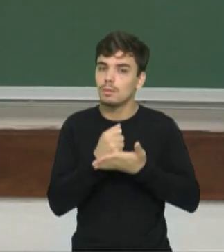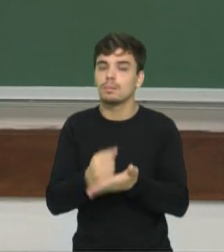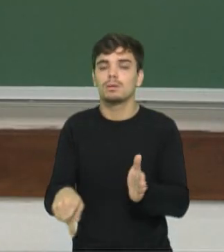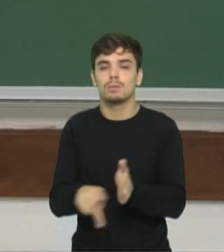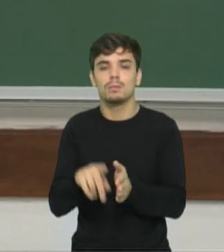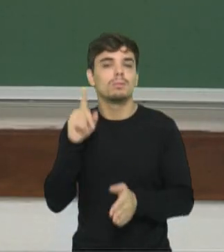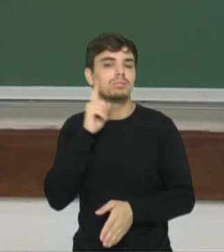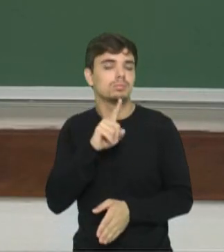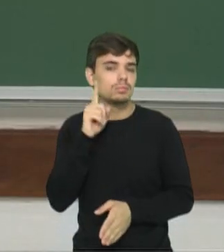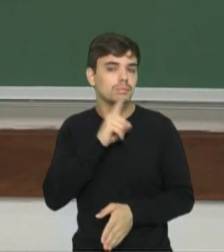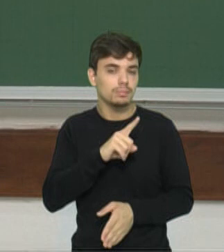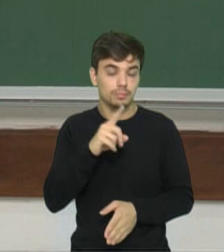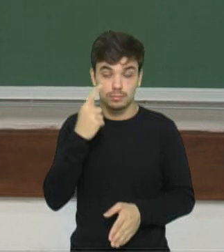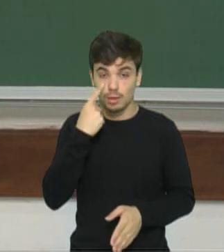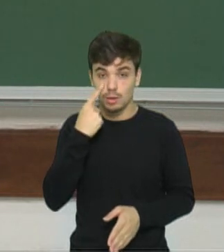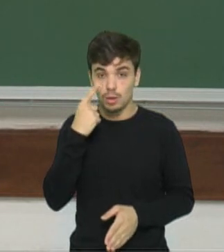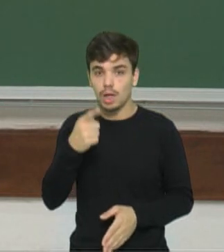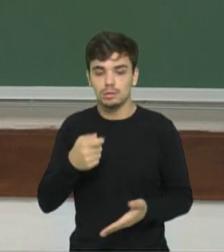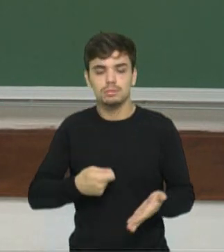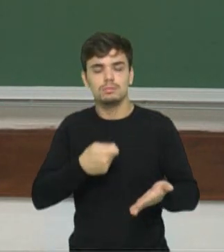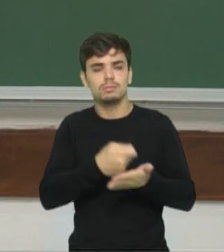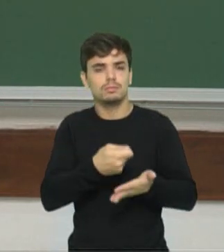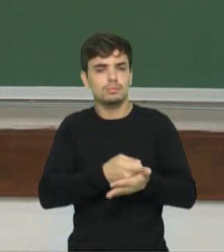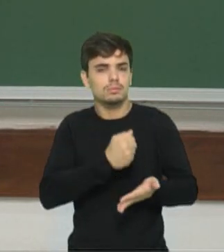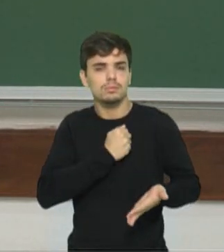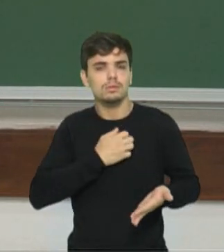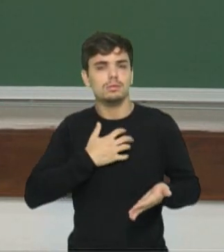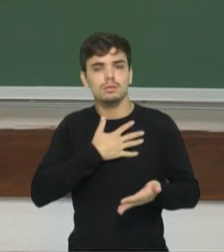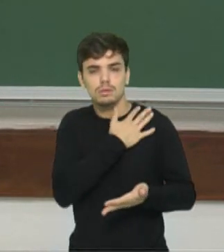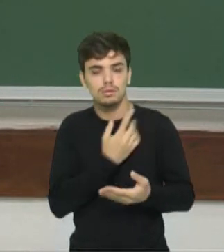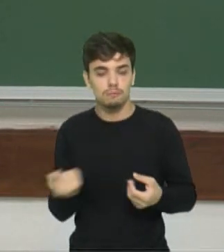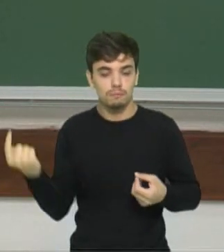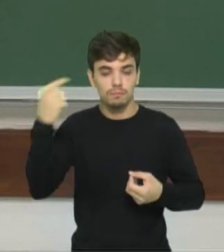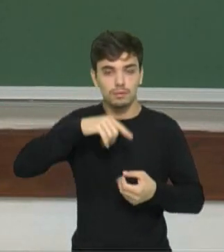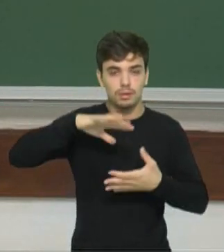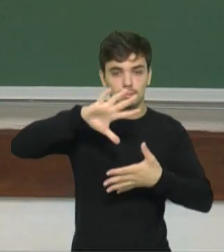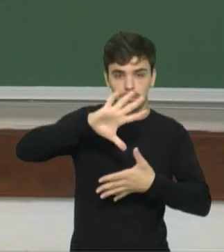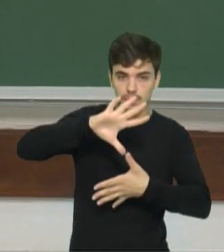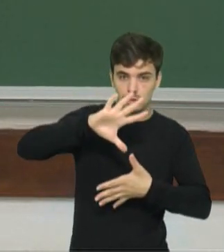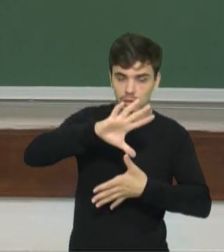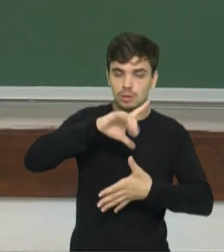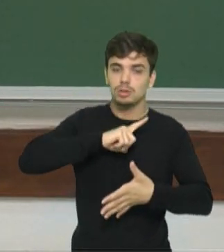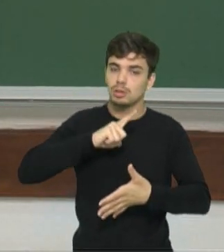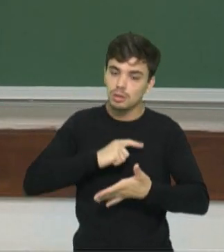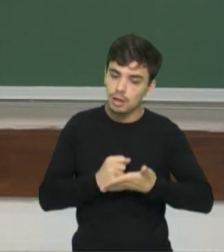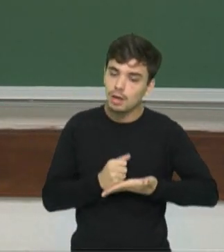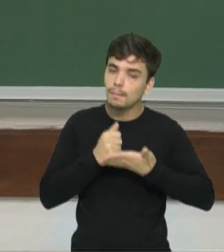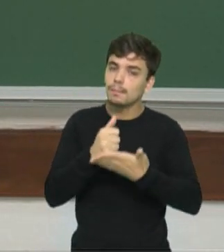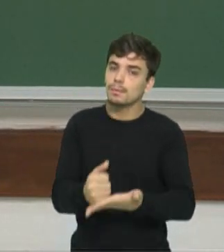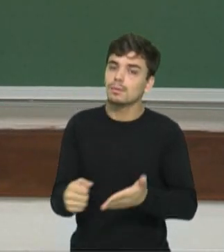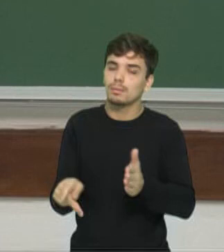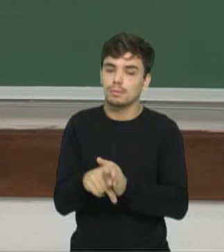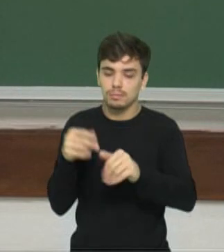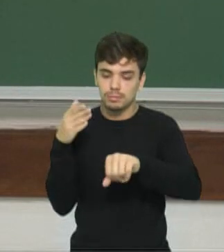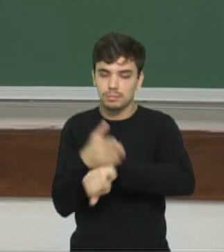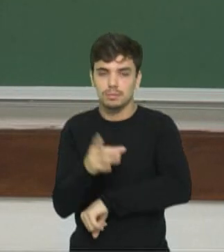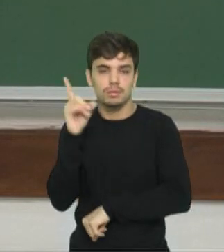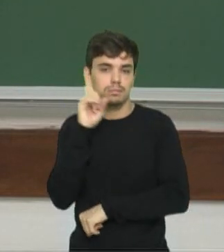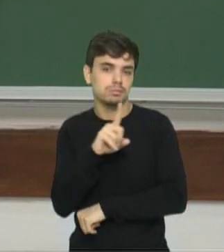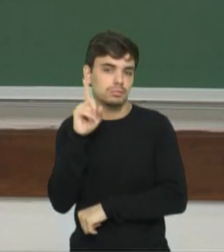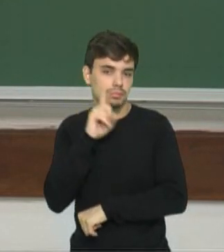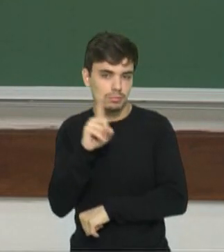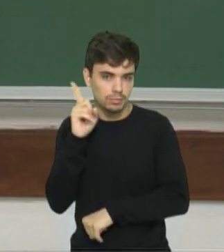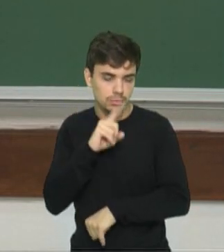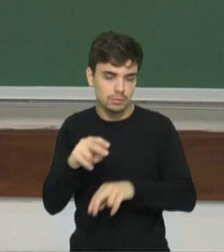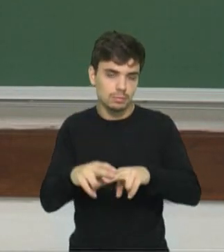Essas ditaduras militares que se estabelecem aqui na América, havia o apoio, contava com a intervenção dos Estados